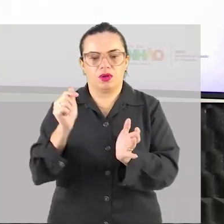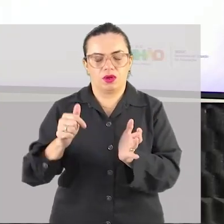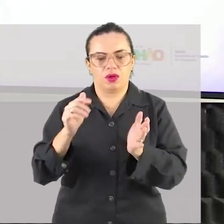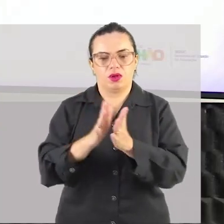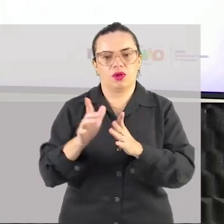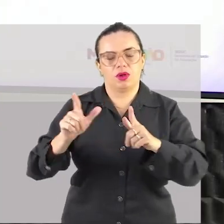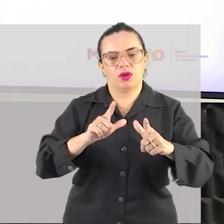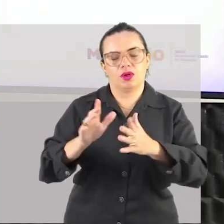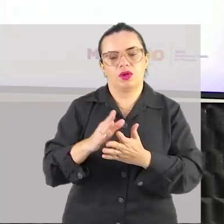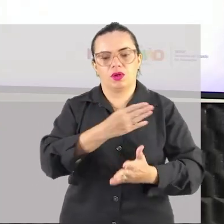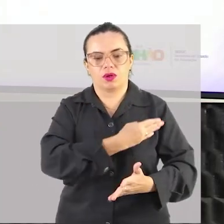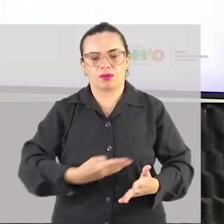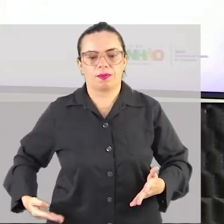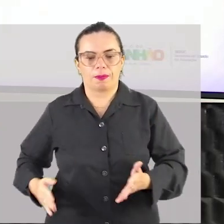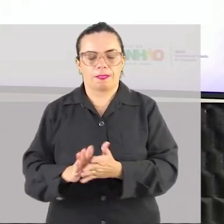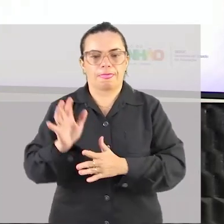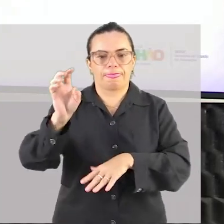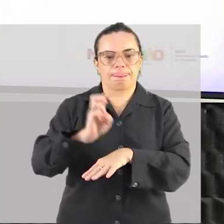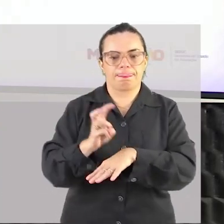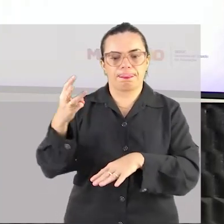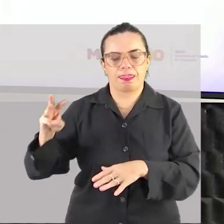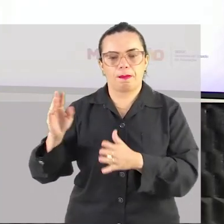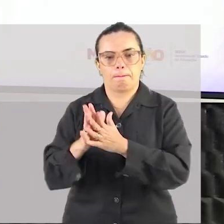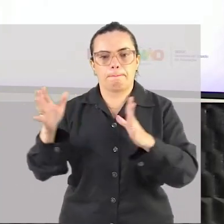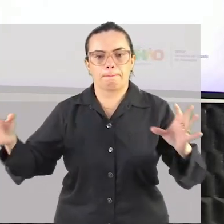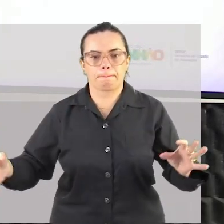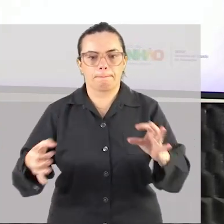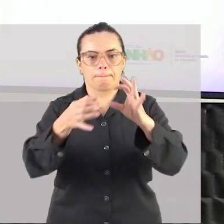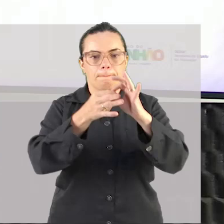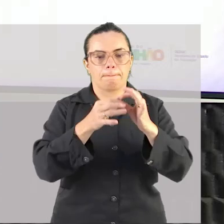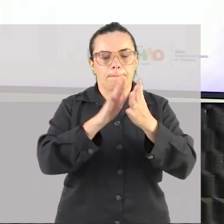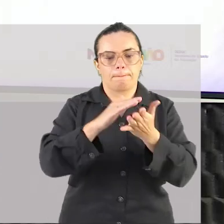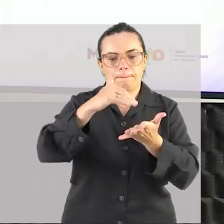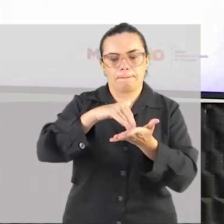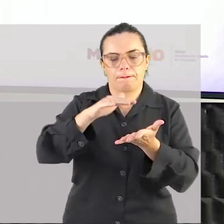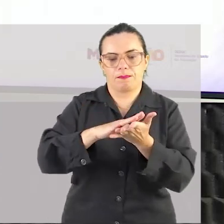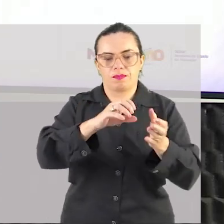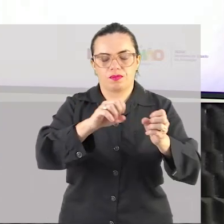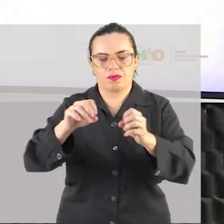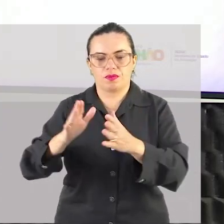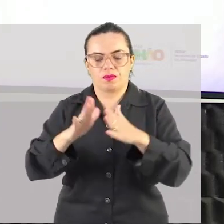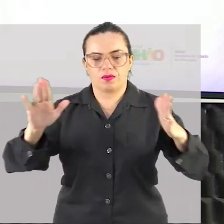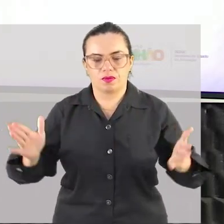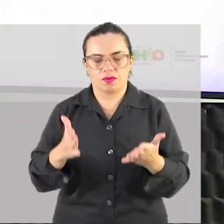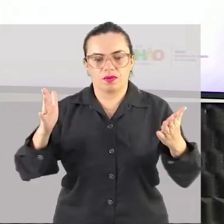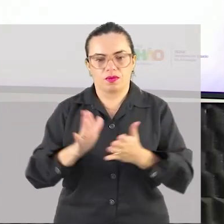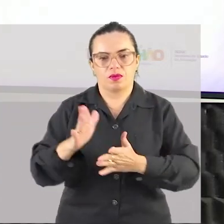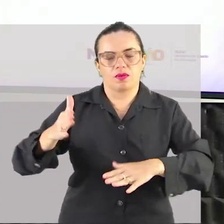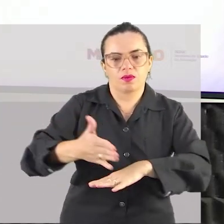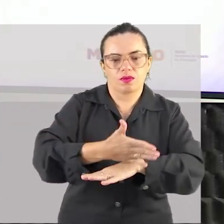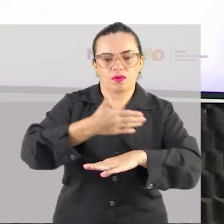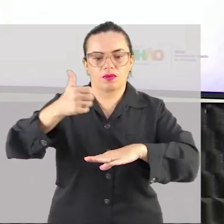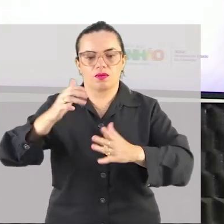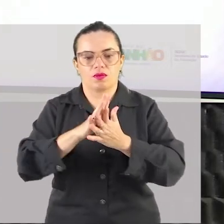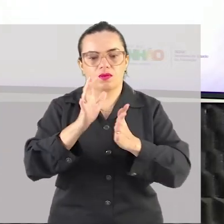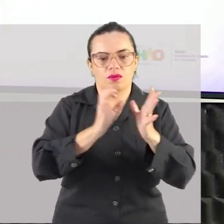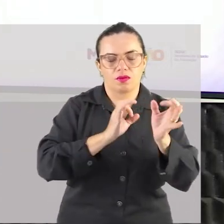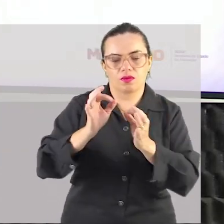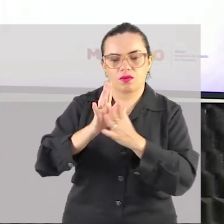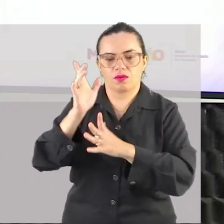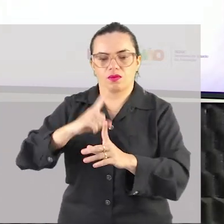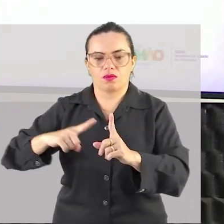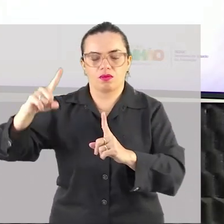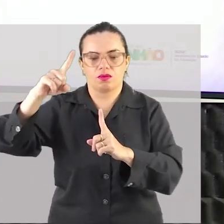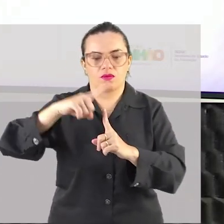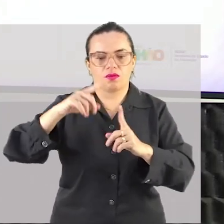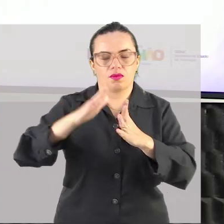um trabalho do governo do estado do Maranhão, junto com a Secretaria de Estado da Educação, sempre para trazer para vocês a melhor, portanto, preparação para esse tipo